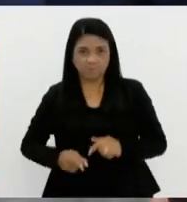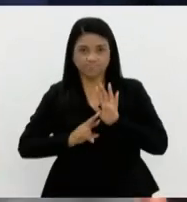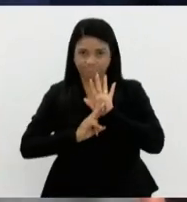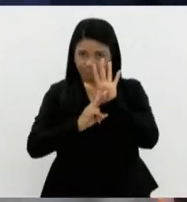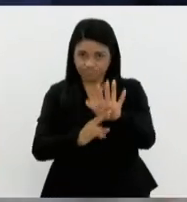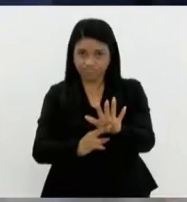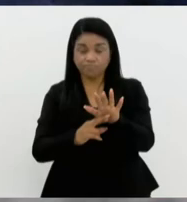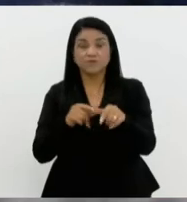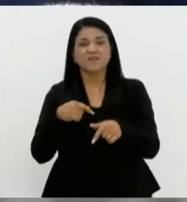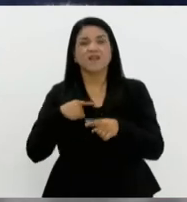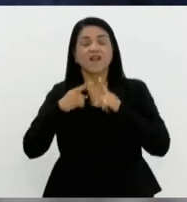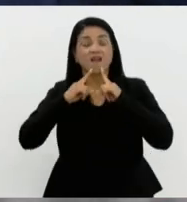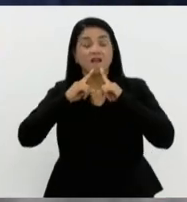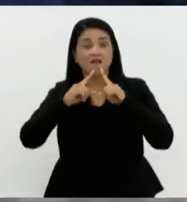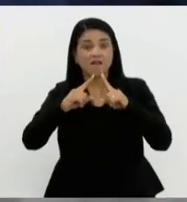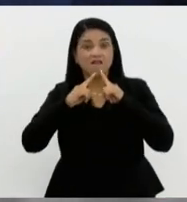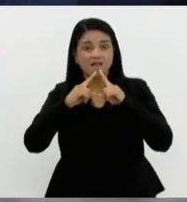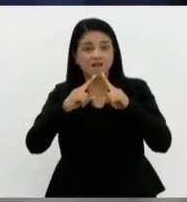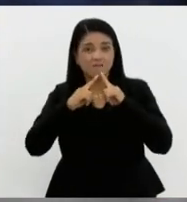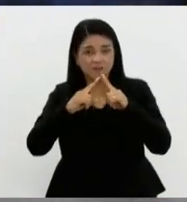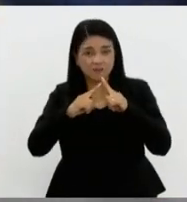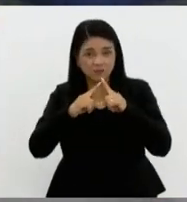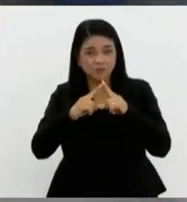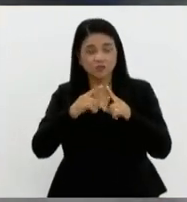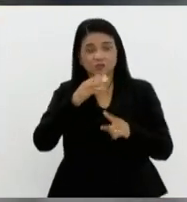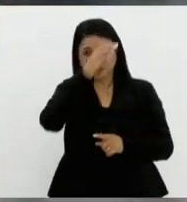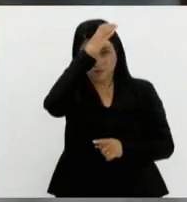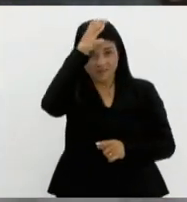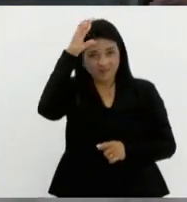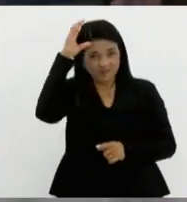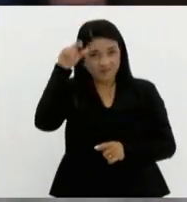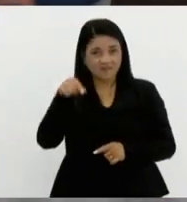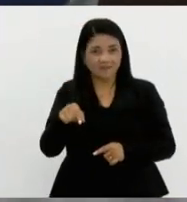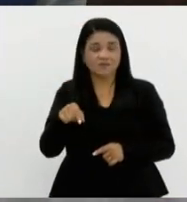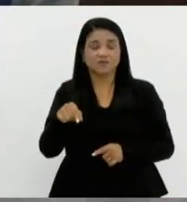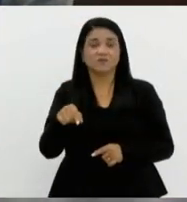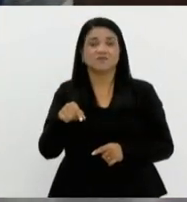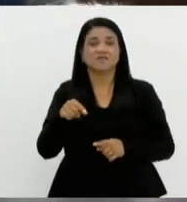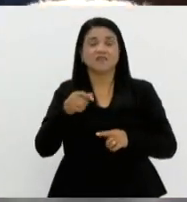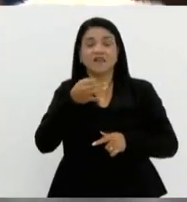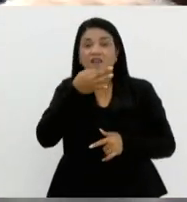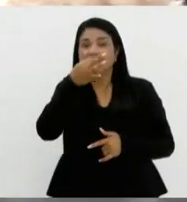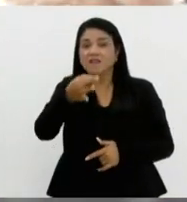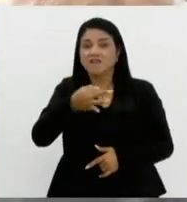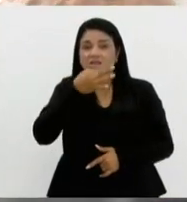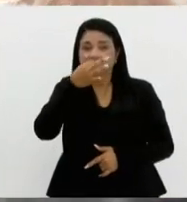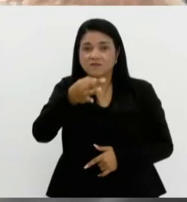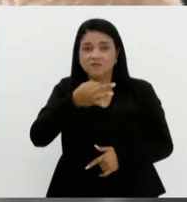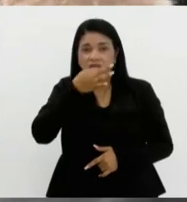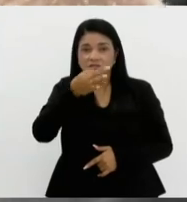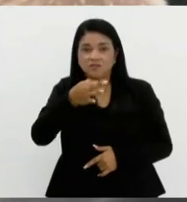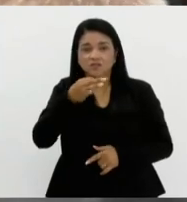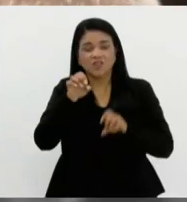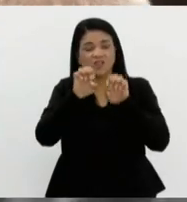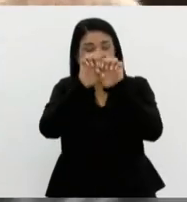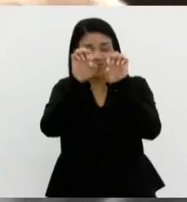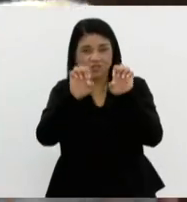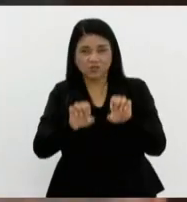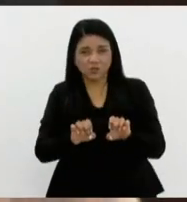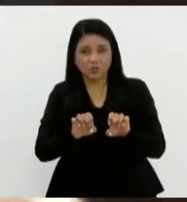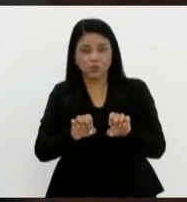diversas reclamações por parte de usuários, né, que fazem críticas relacionadas à questão da infraestrutura